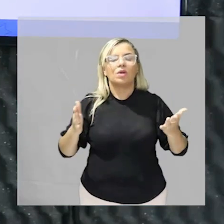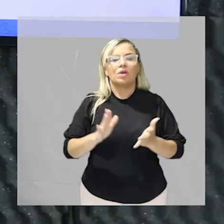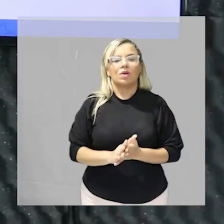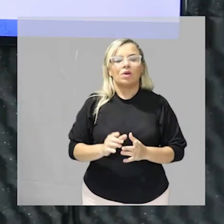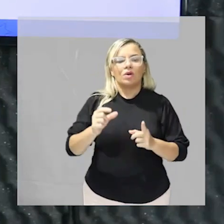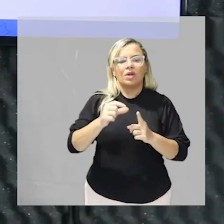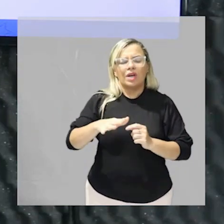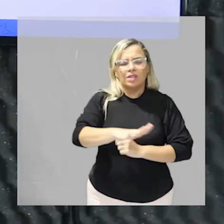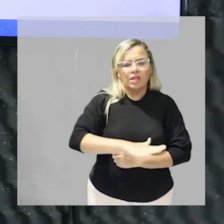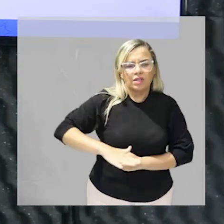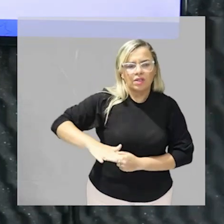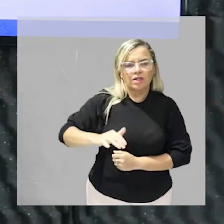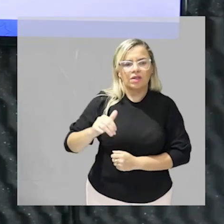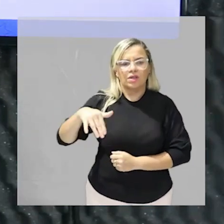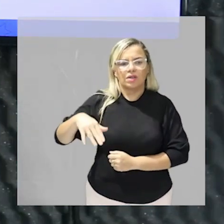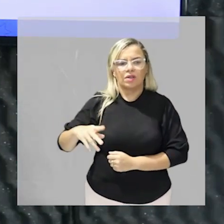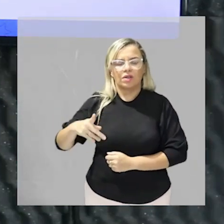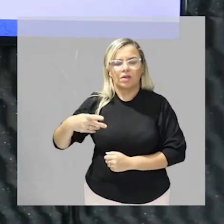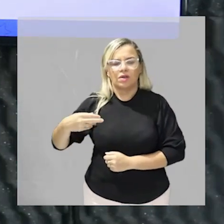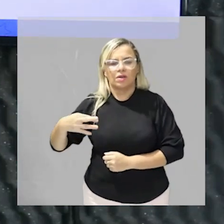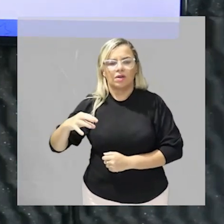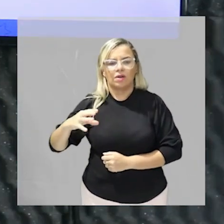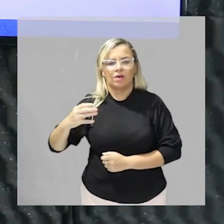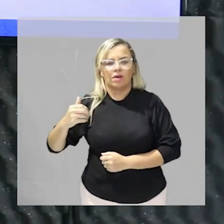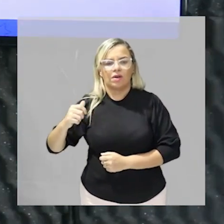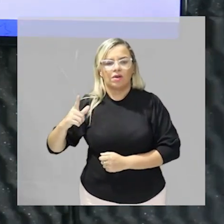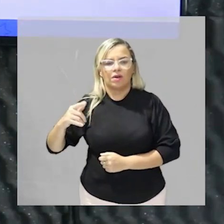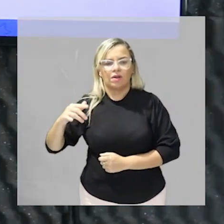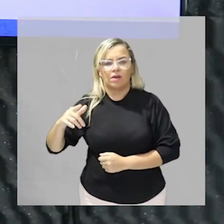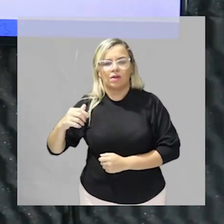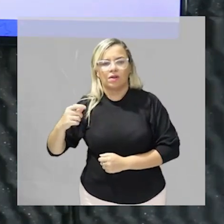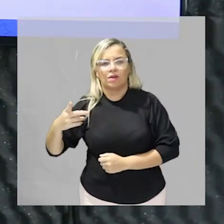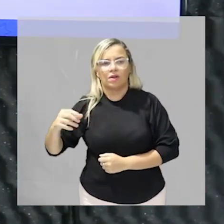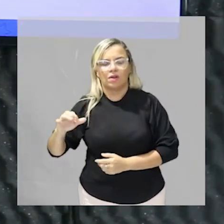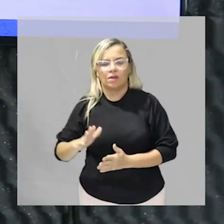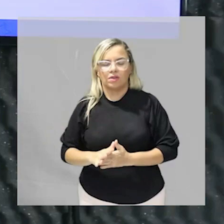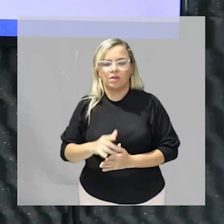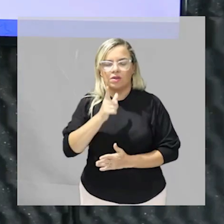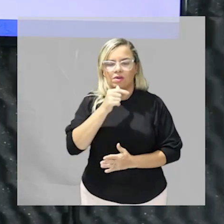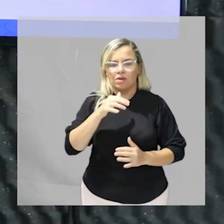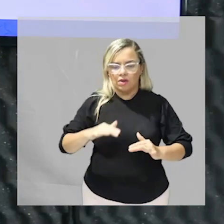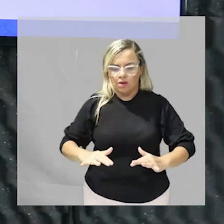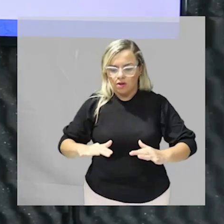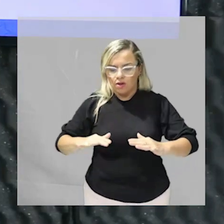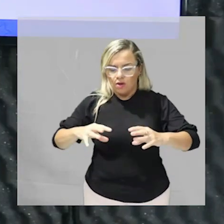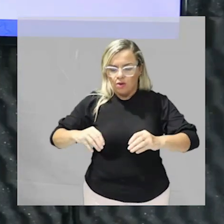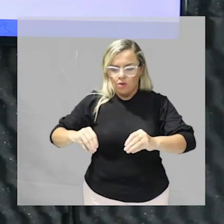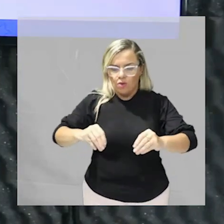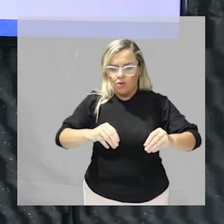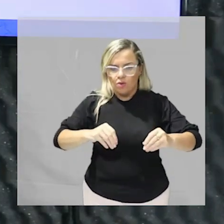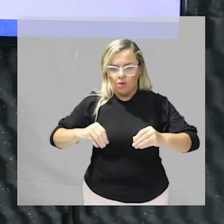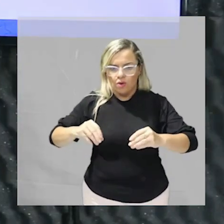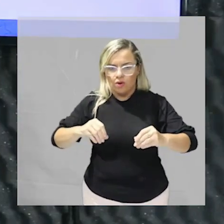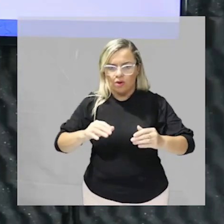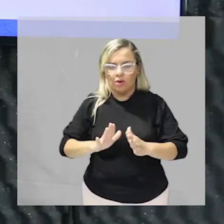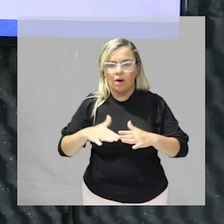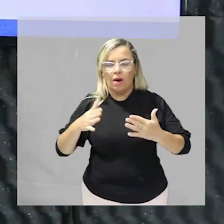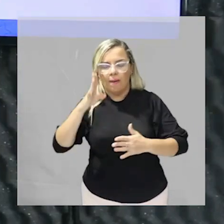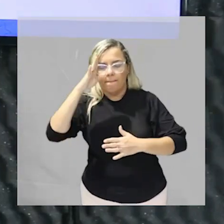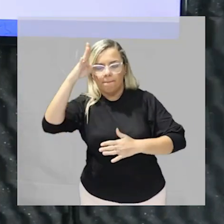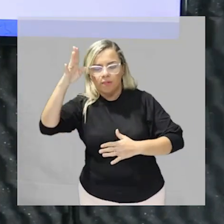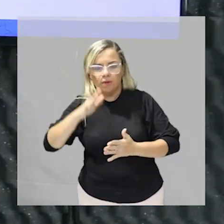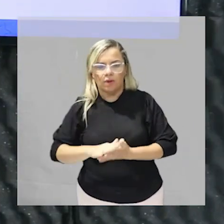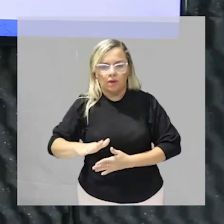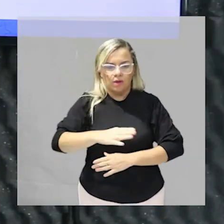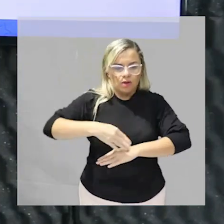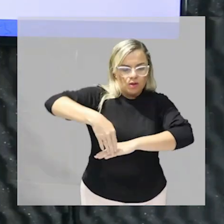áreas impermeabilizadas? É que a água não consegue infiltrar no solo, galera. Principalmente em áreas onde tu tem asfalto. Onde tu tem muito asfalto e